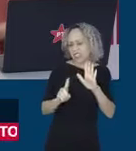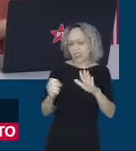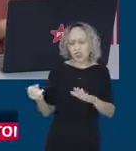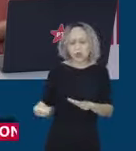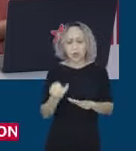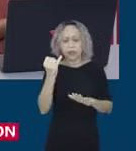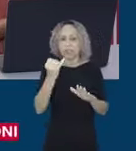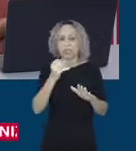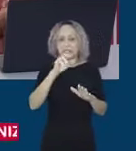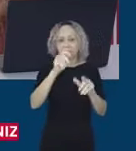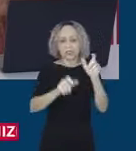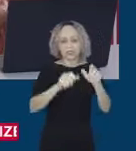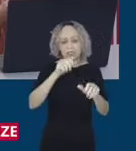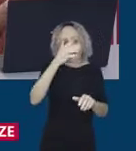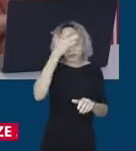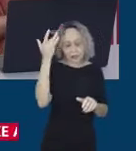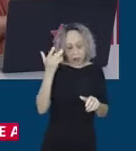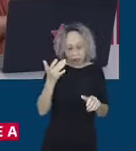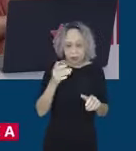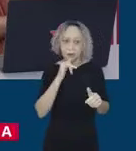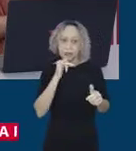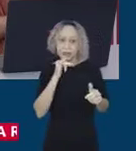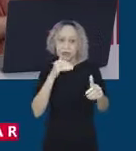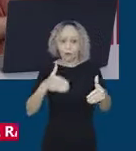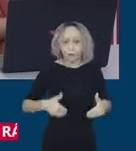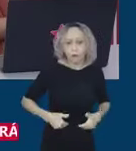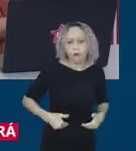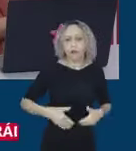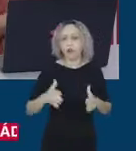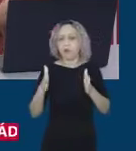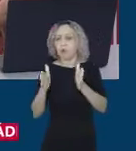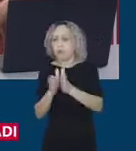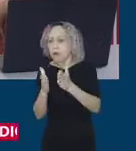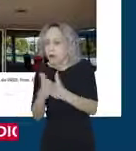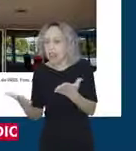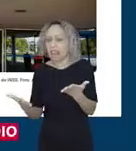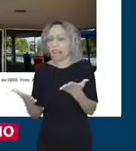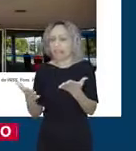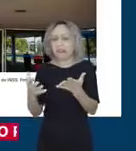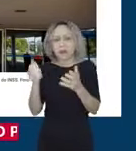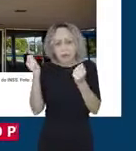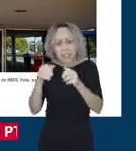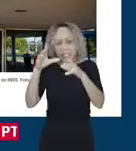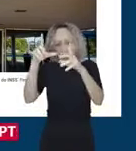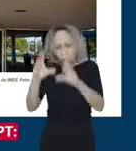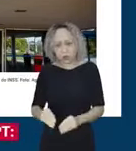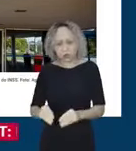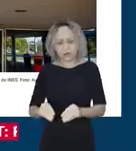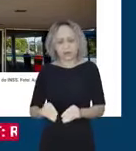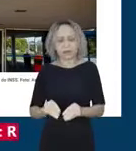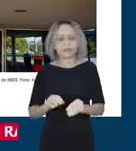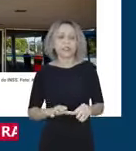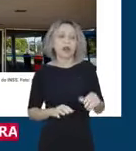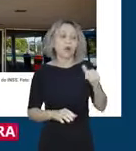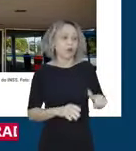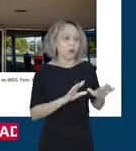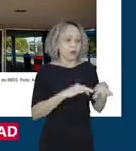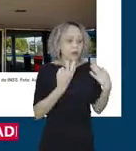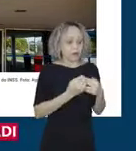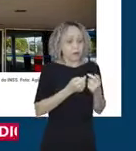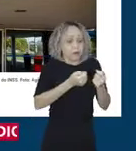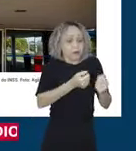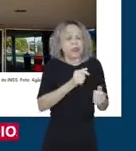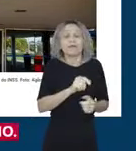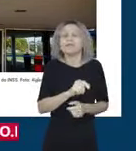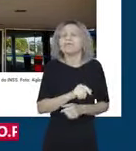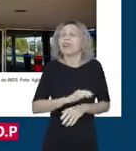pobreza, a fome no país. E o novo Bolsa Família, por exemplo, ele vai atender 21 milhões de famílias, né, nessa nova cara,